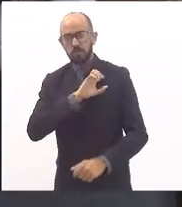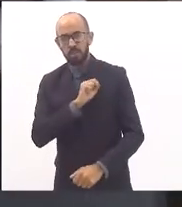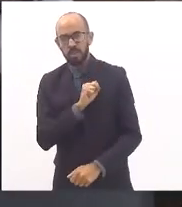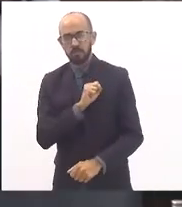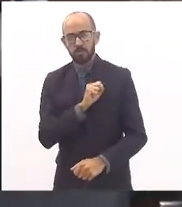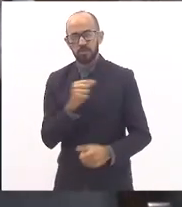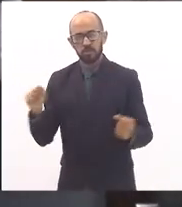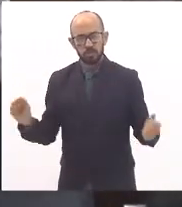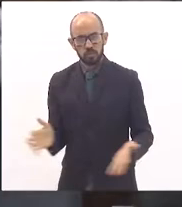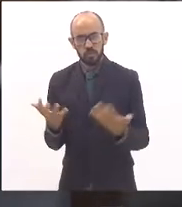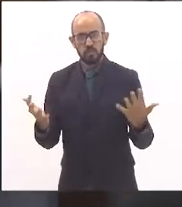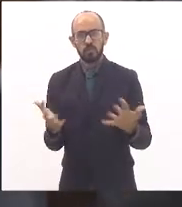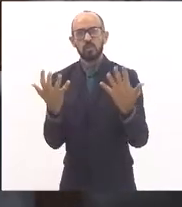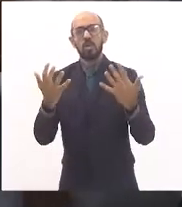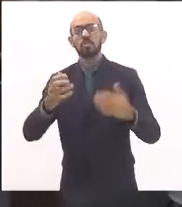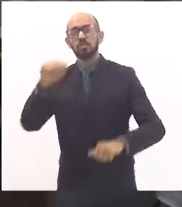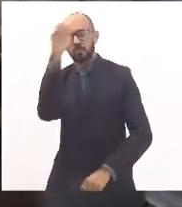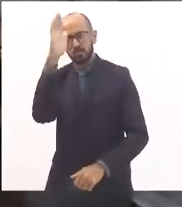E aí